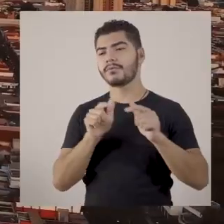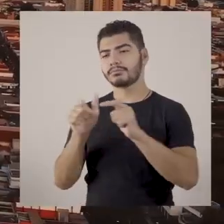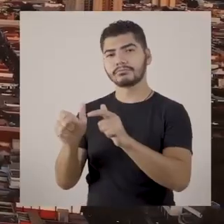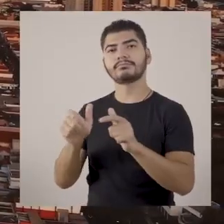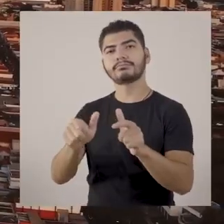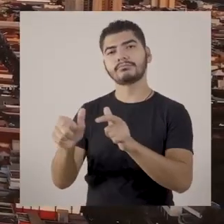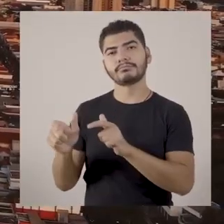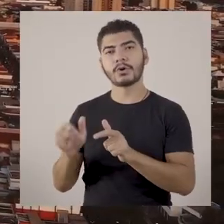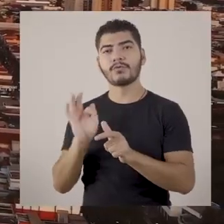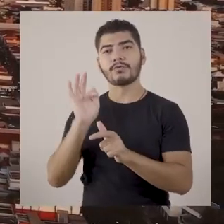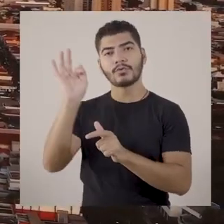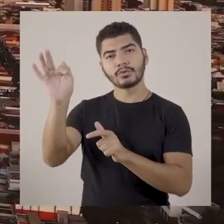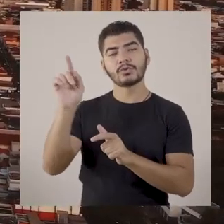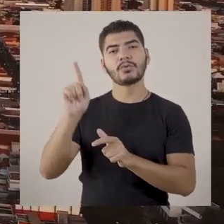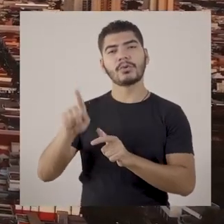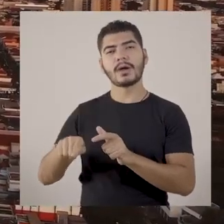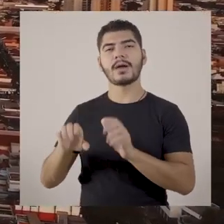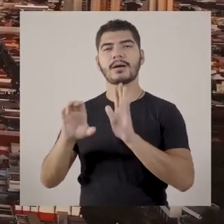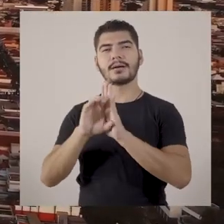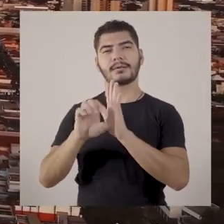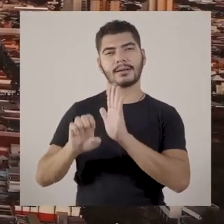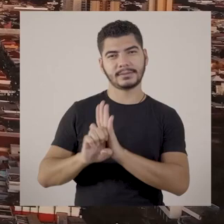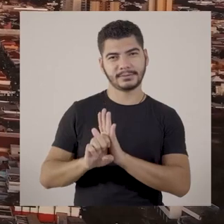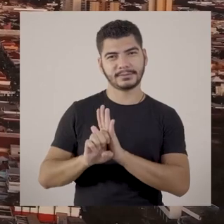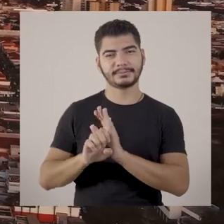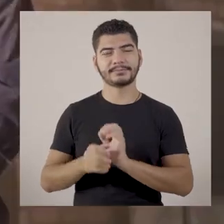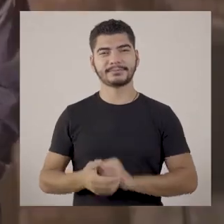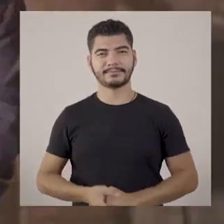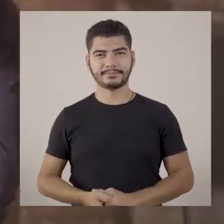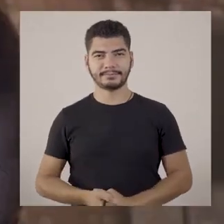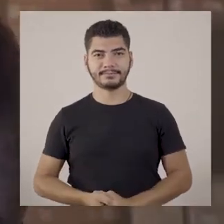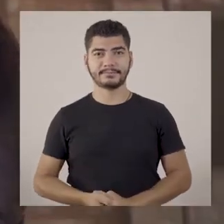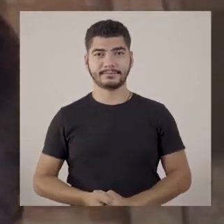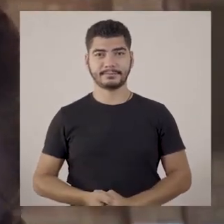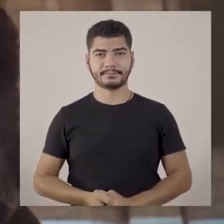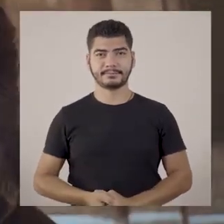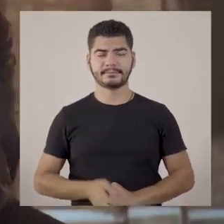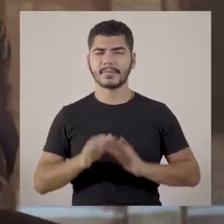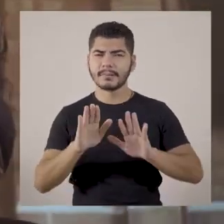Campos Elíseos. Mas, amigo,